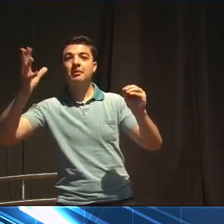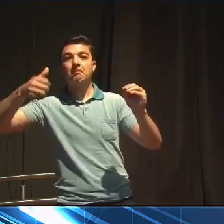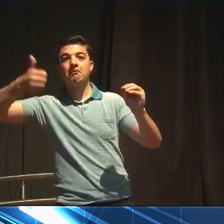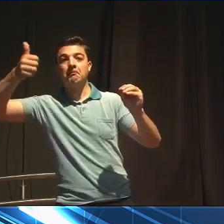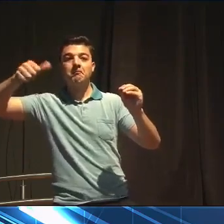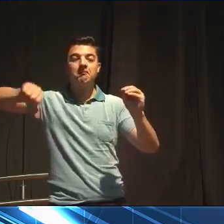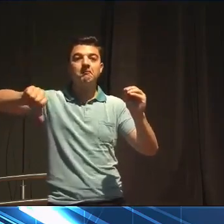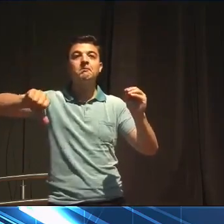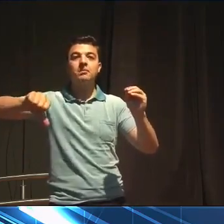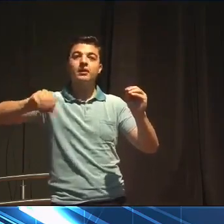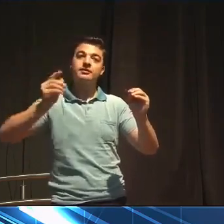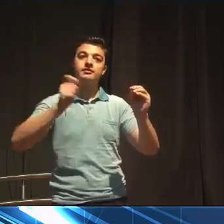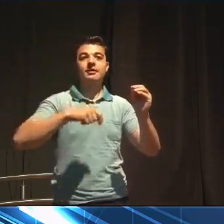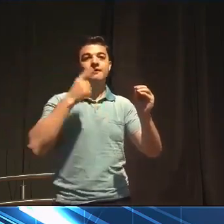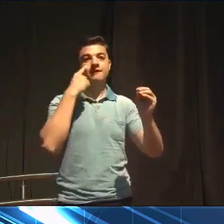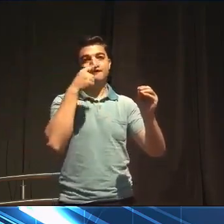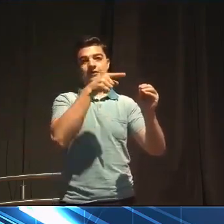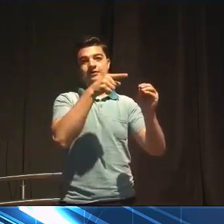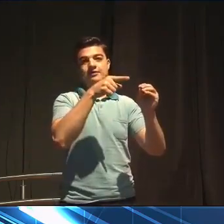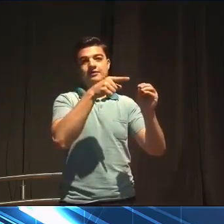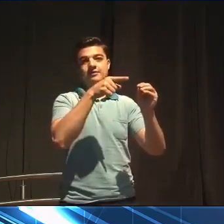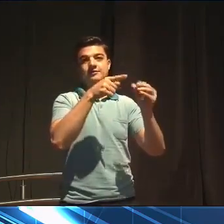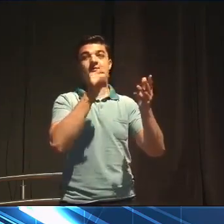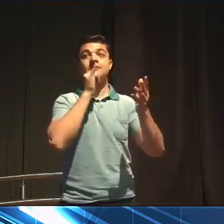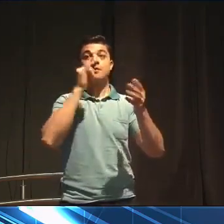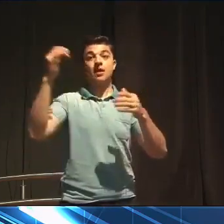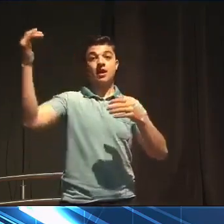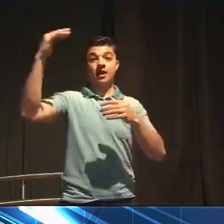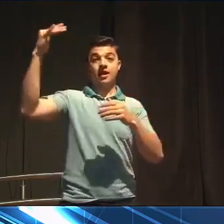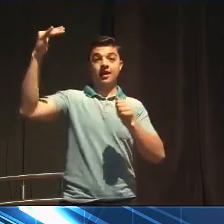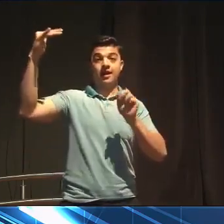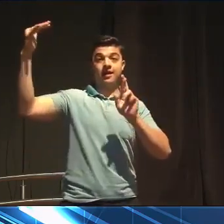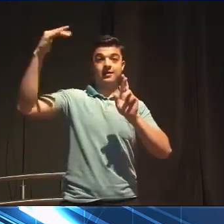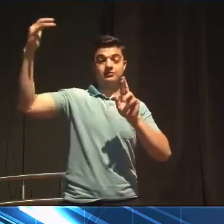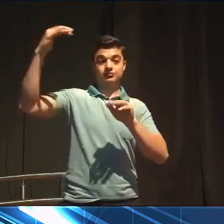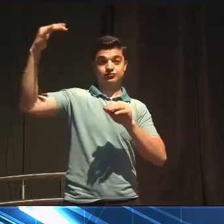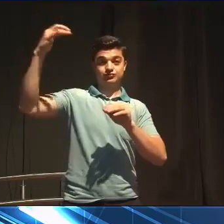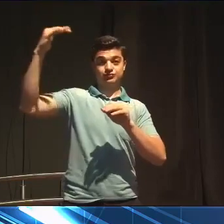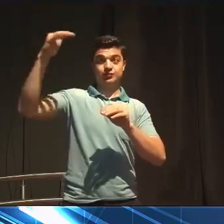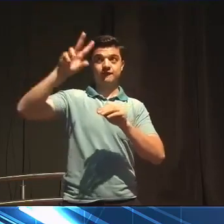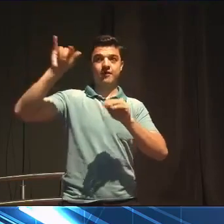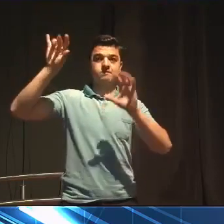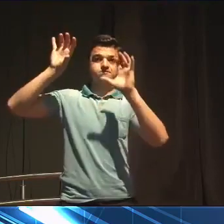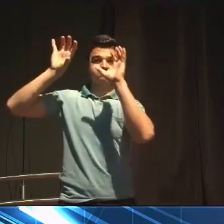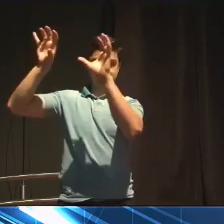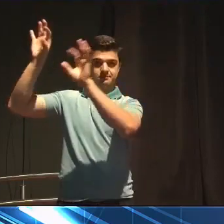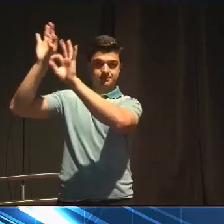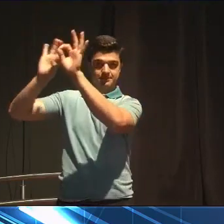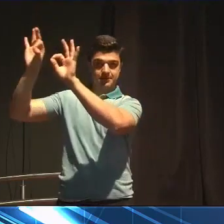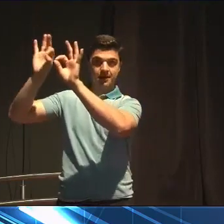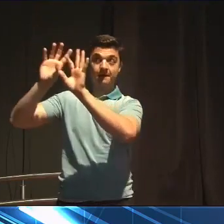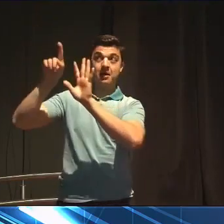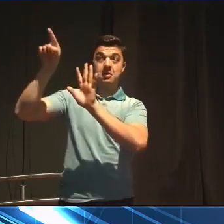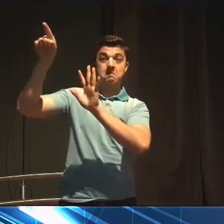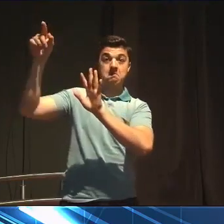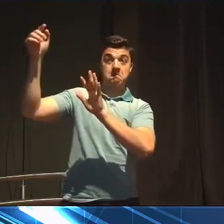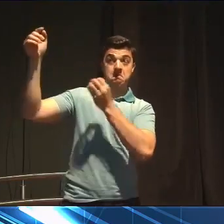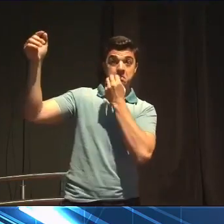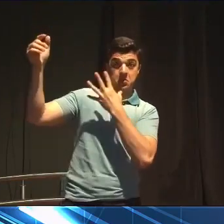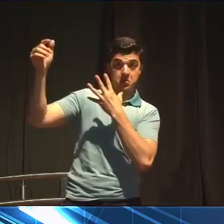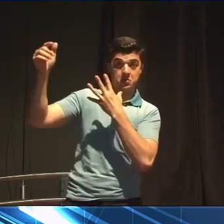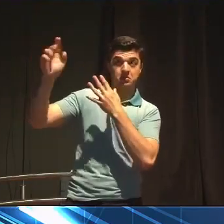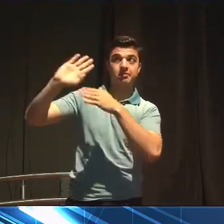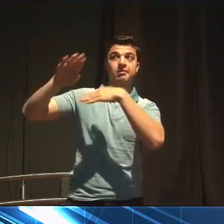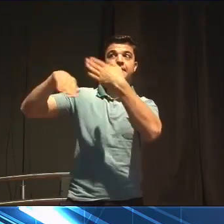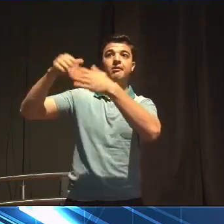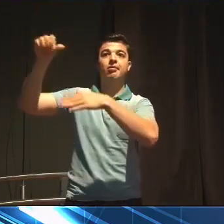precisa seguir alguma norma específica de segurança, qual vai ser o impacto disso na minha logística de distribuição? Então, o grau